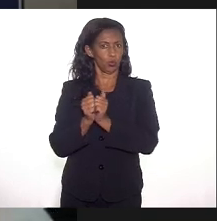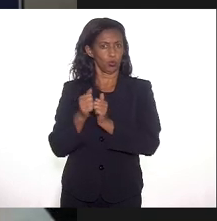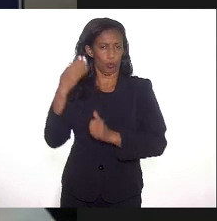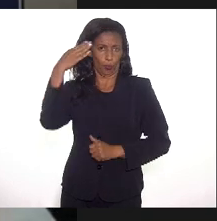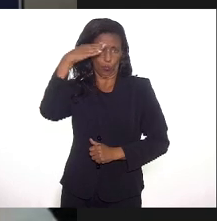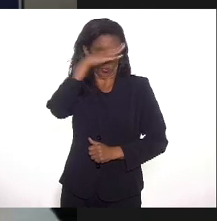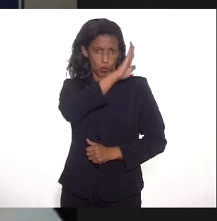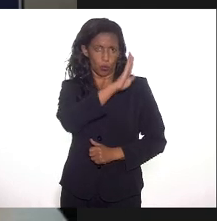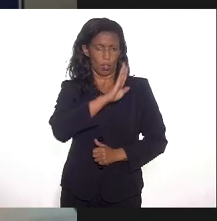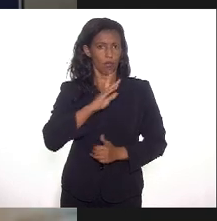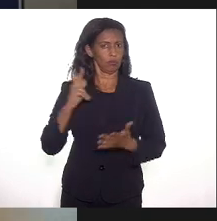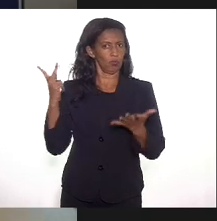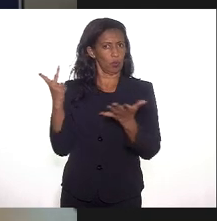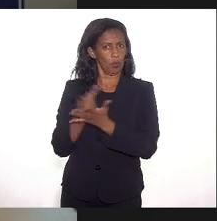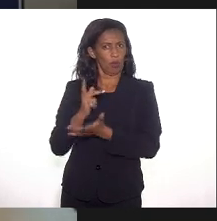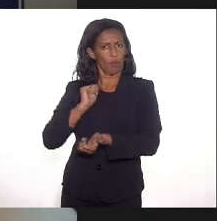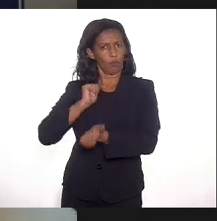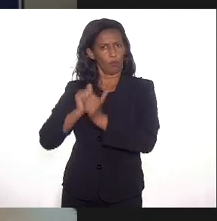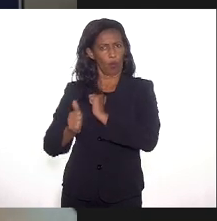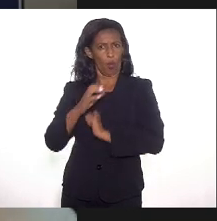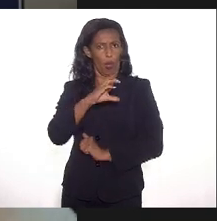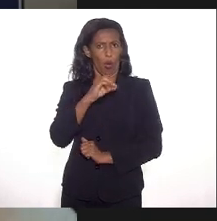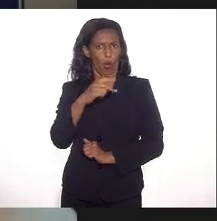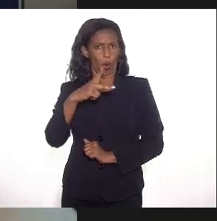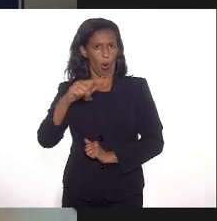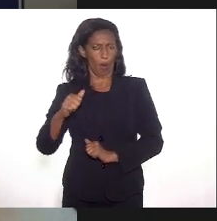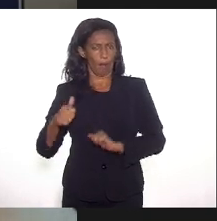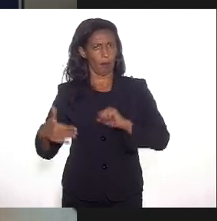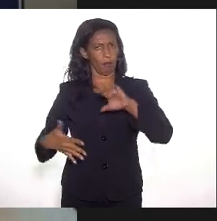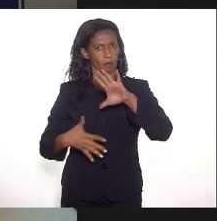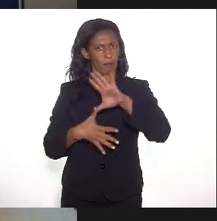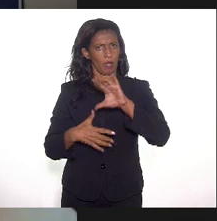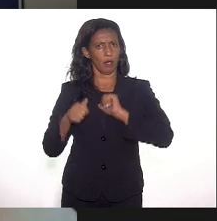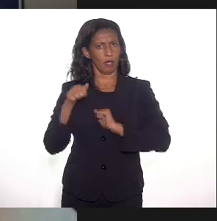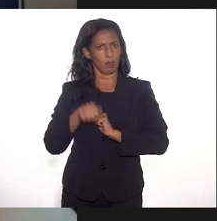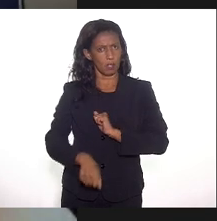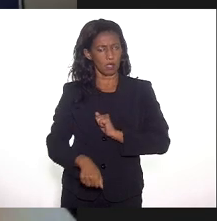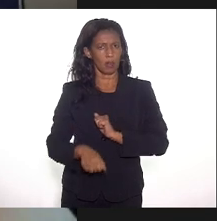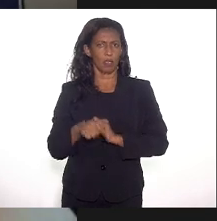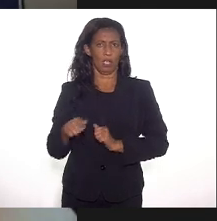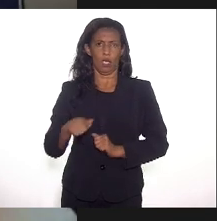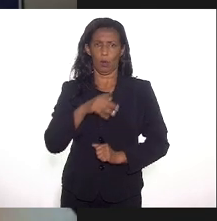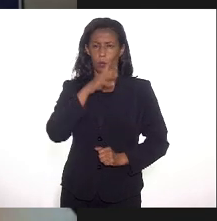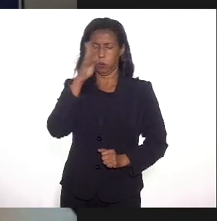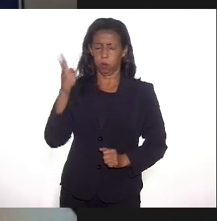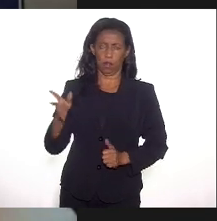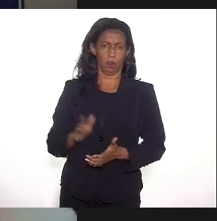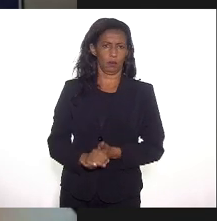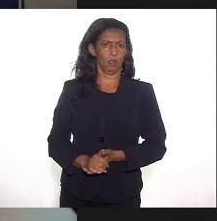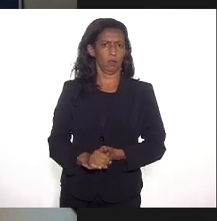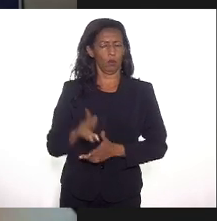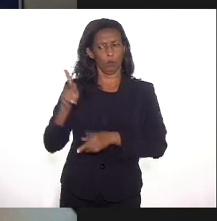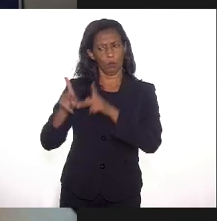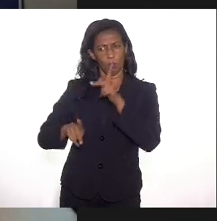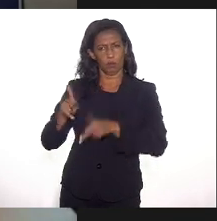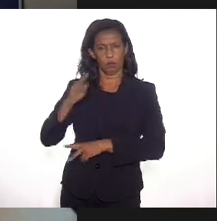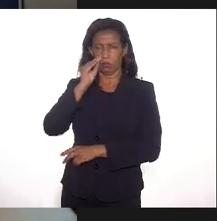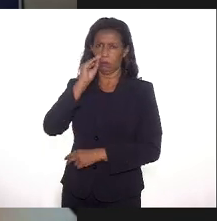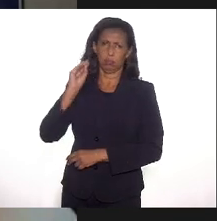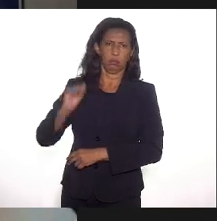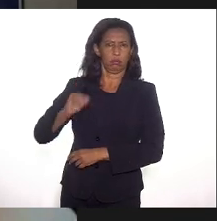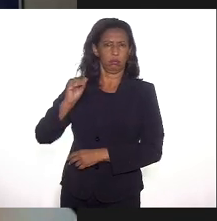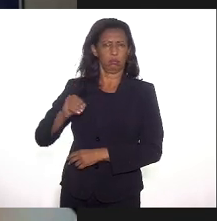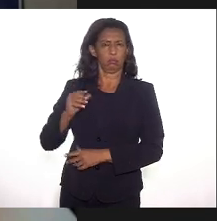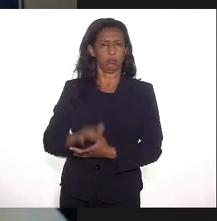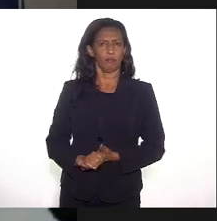Bolsonaro de realização da Copa América aqui no Rio de Janeiro, isso é um absurdo. É um escárnio com a população fluminense,